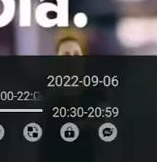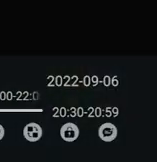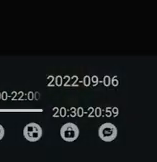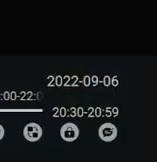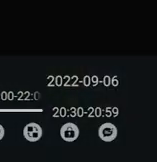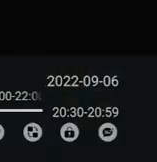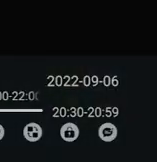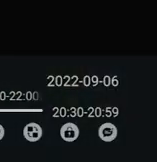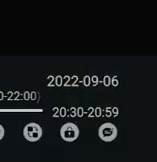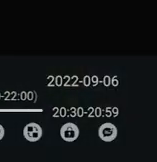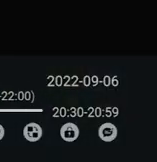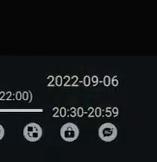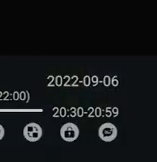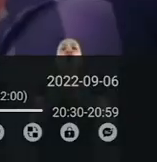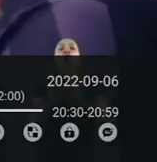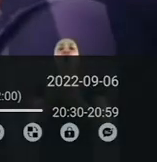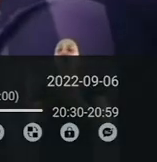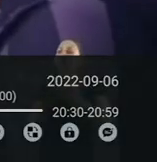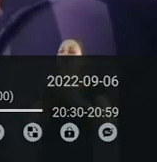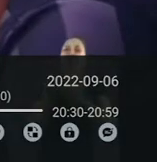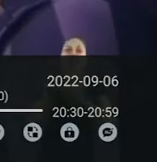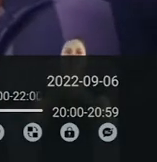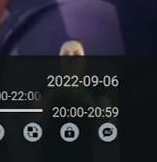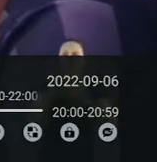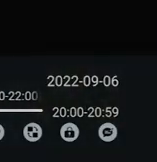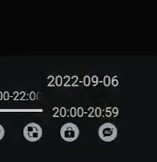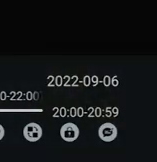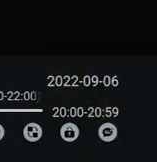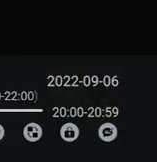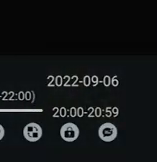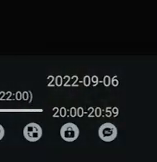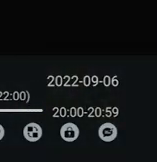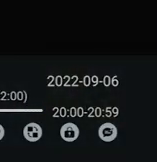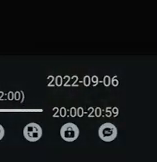tem que estar na escola. Você falar um negócio desse, né?